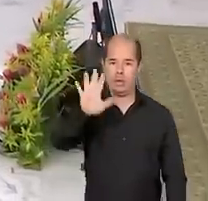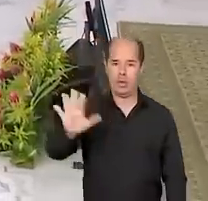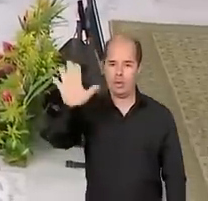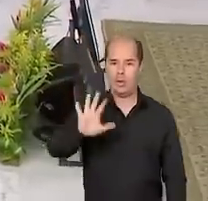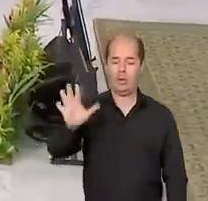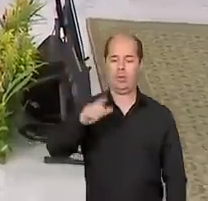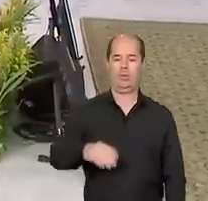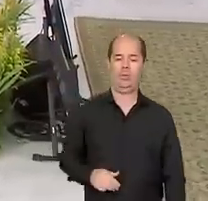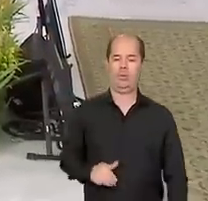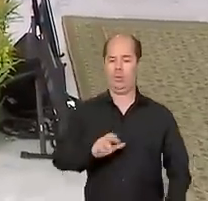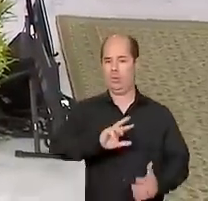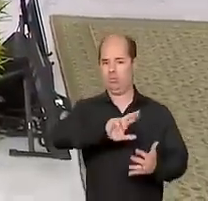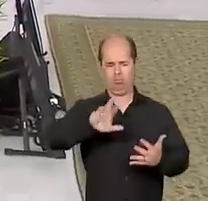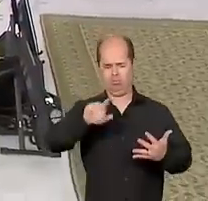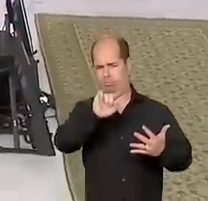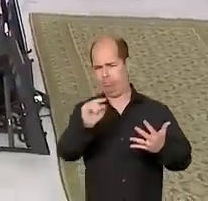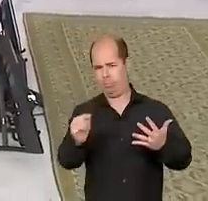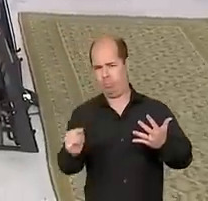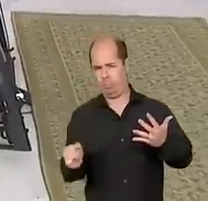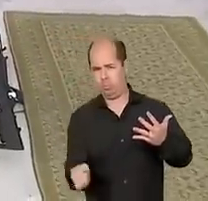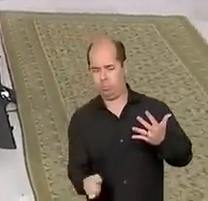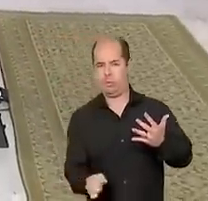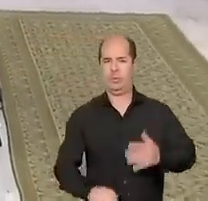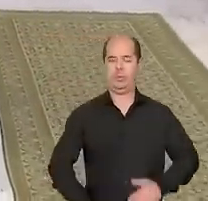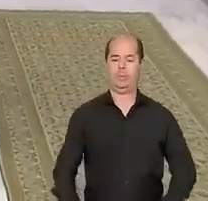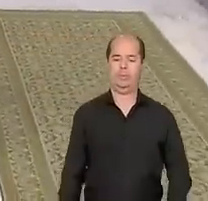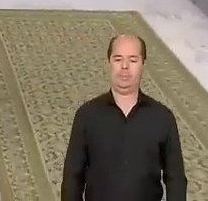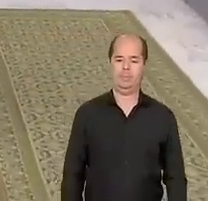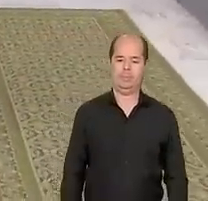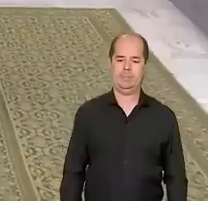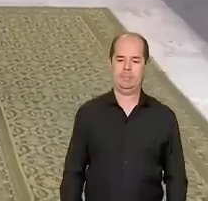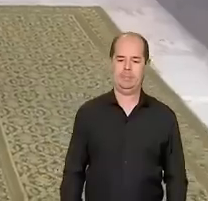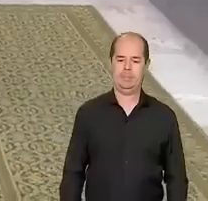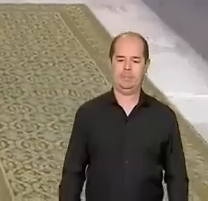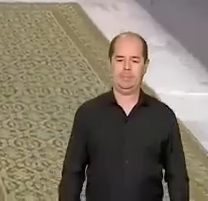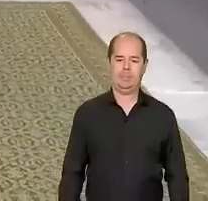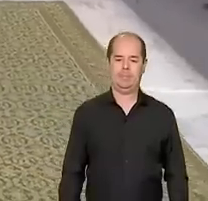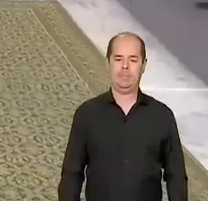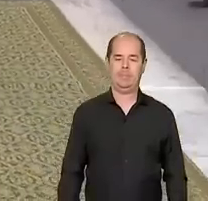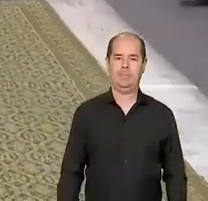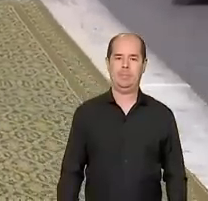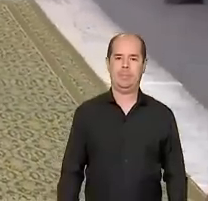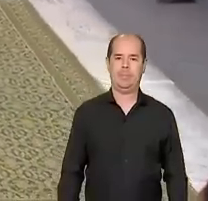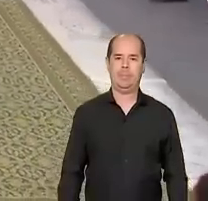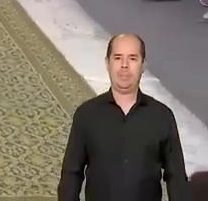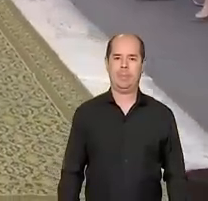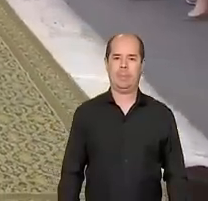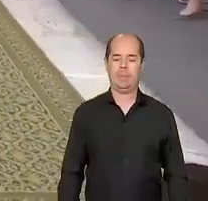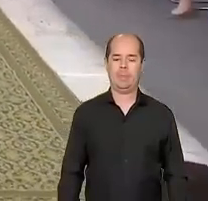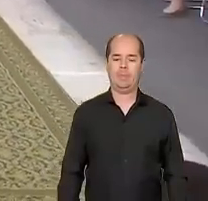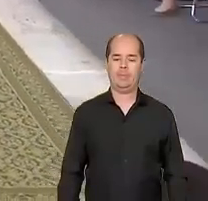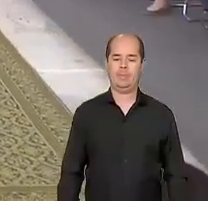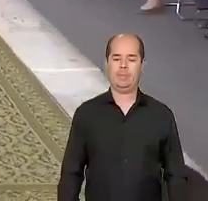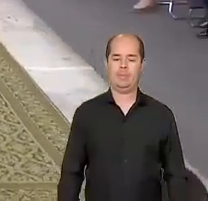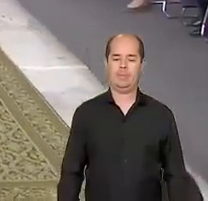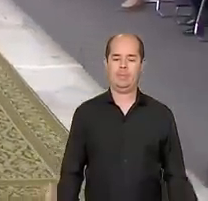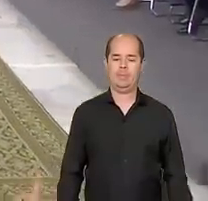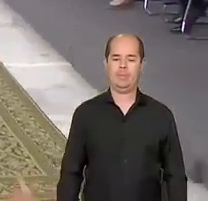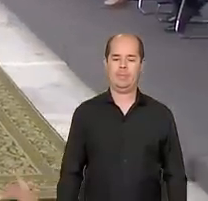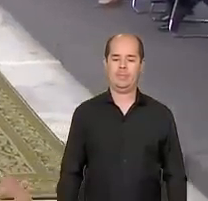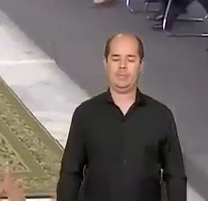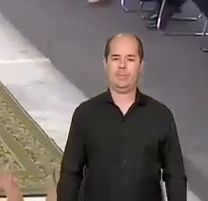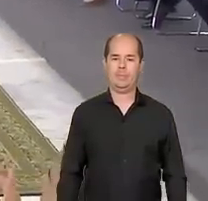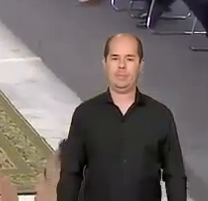Brito, Augusto Púpio, Bongás, Carlos Aratini, Daniel Almeida,